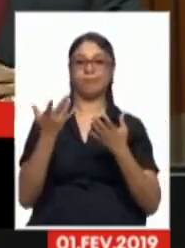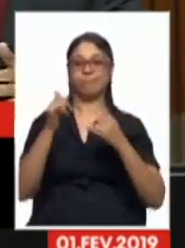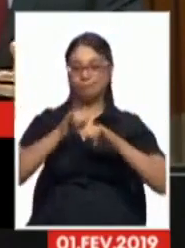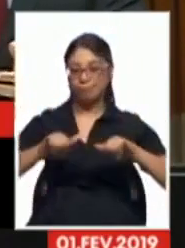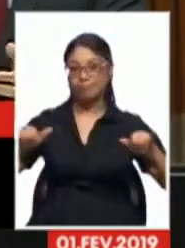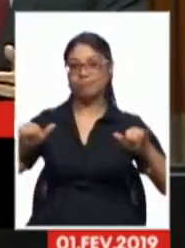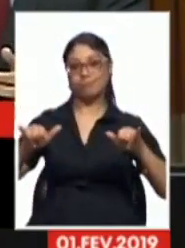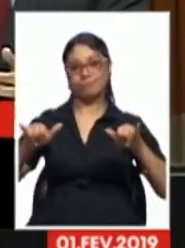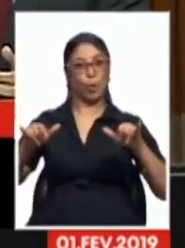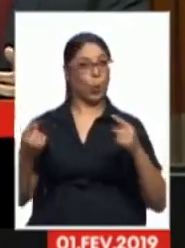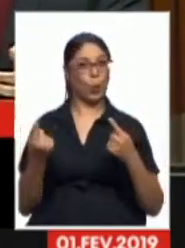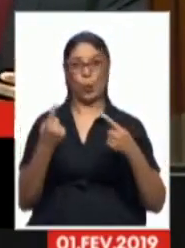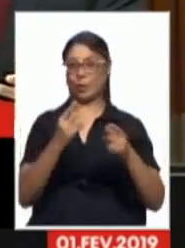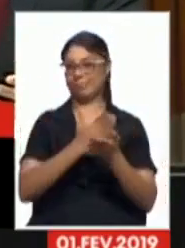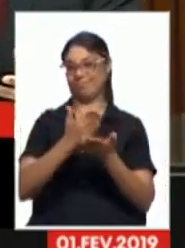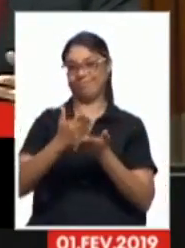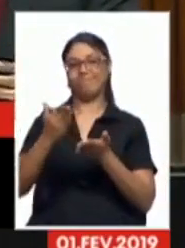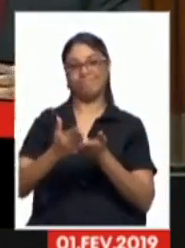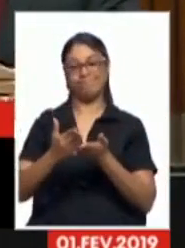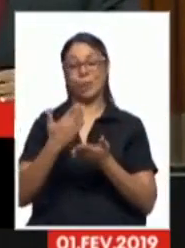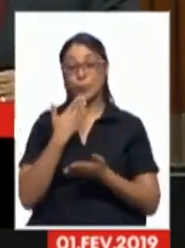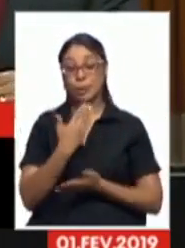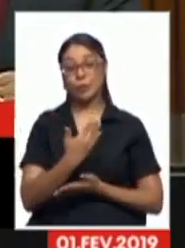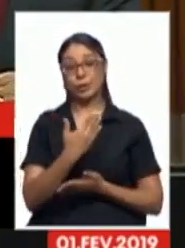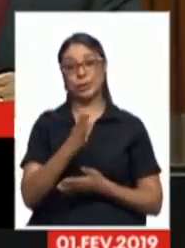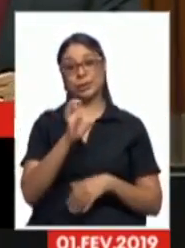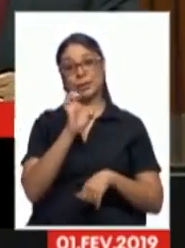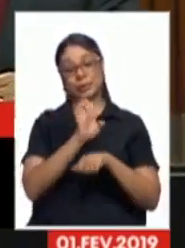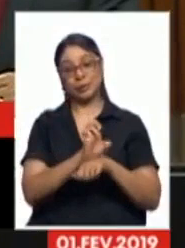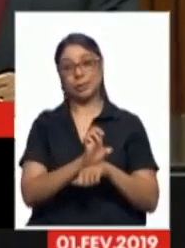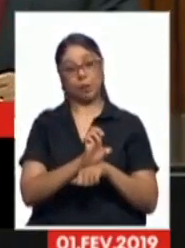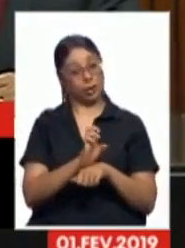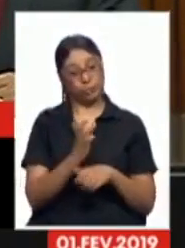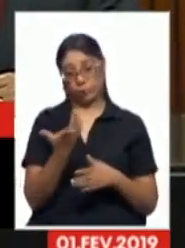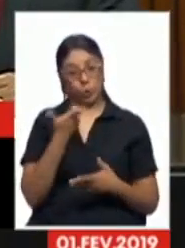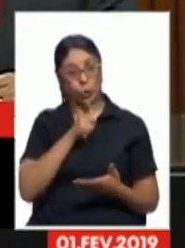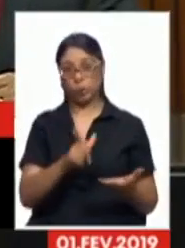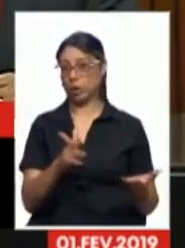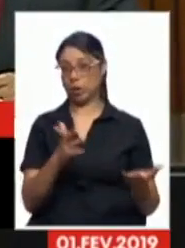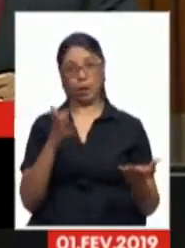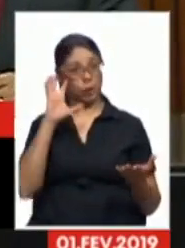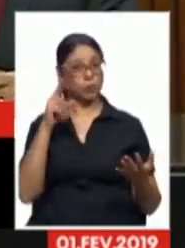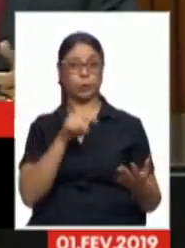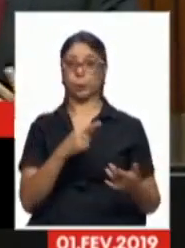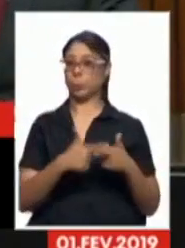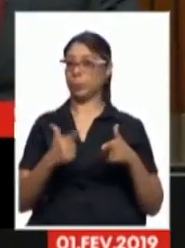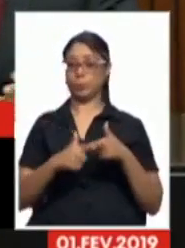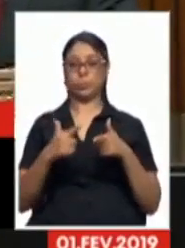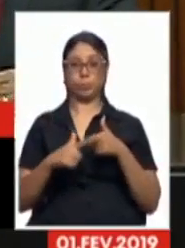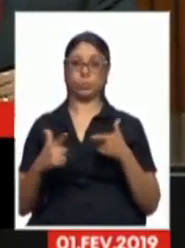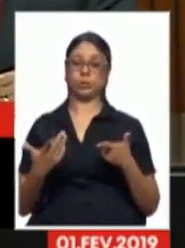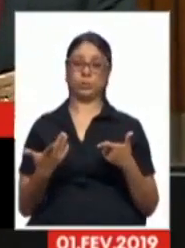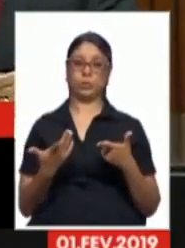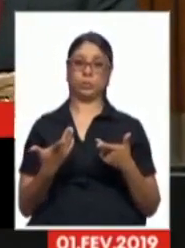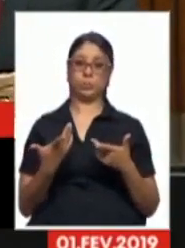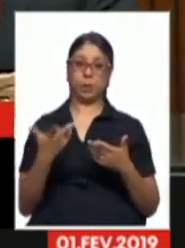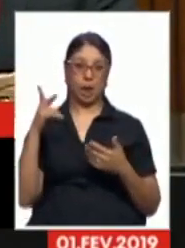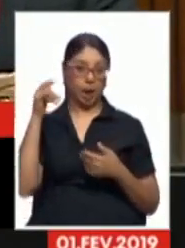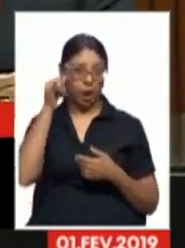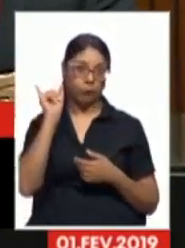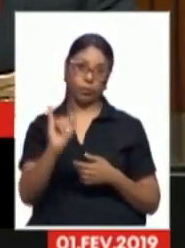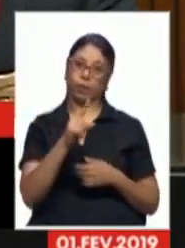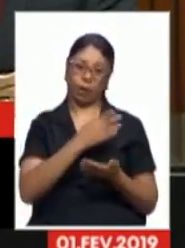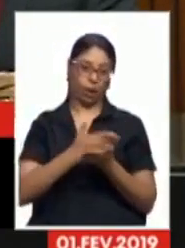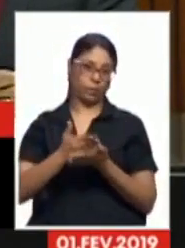publicamente contra esse parcelamento, pedindo que o Estado encontre alternativas para que elimine essa medida o mais